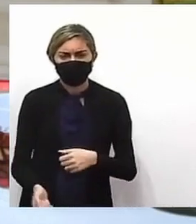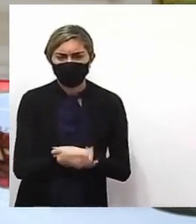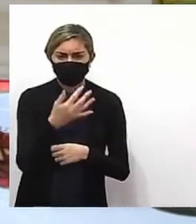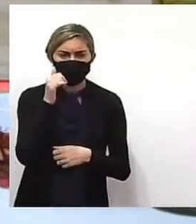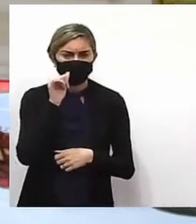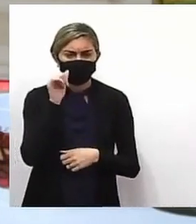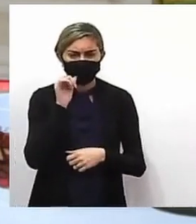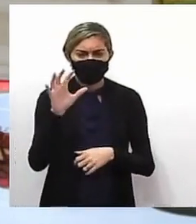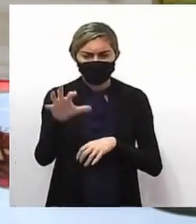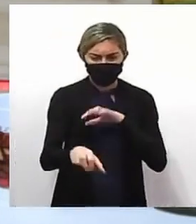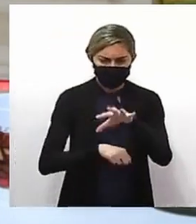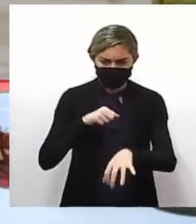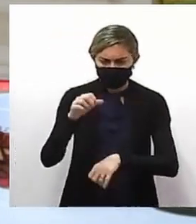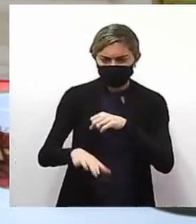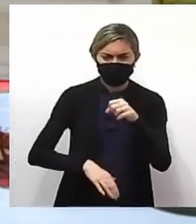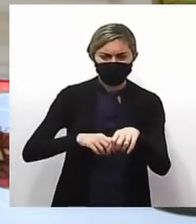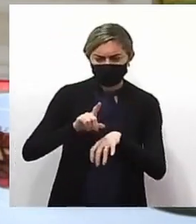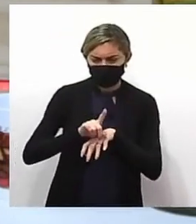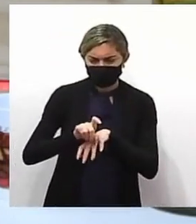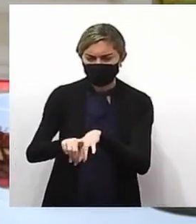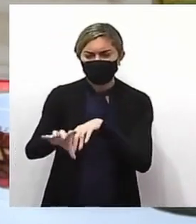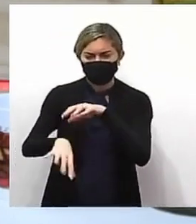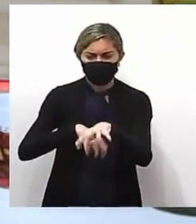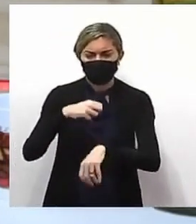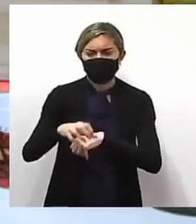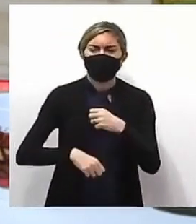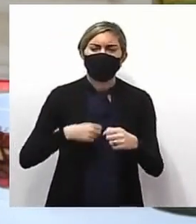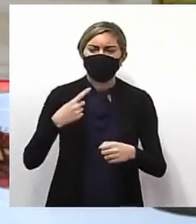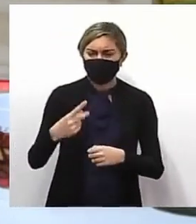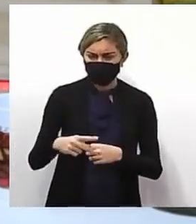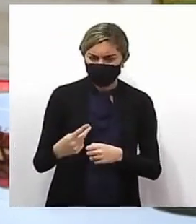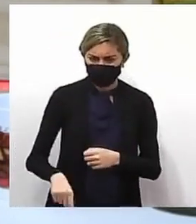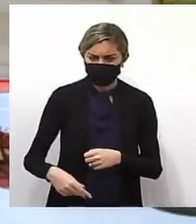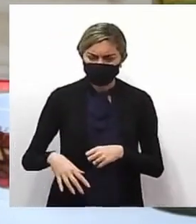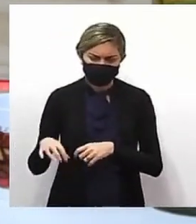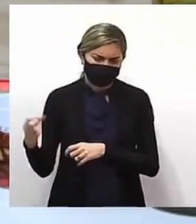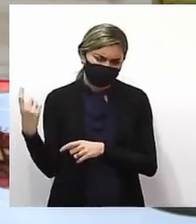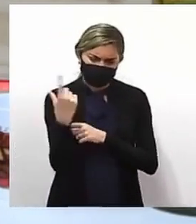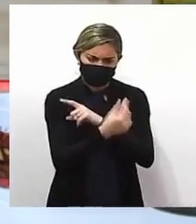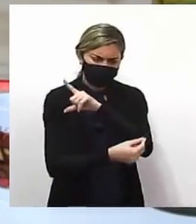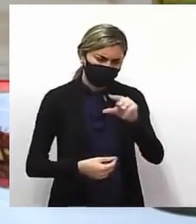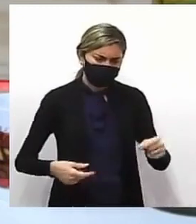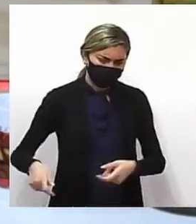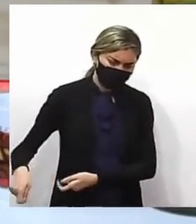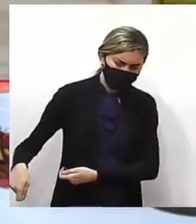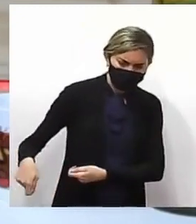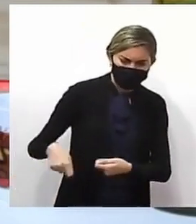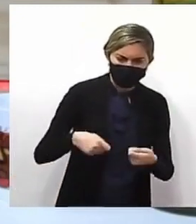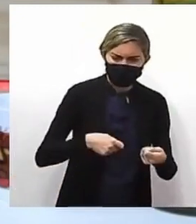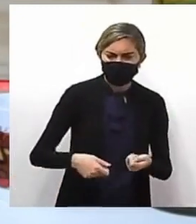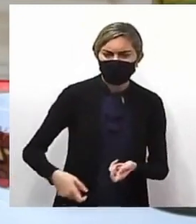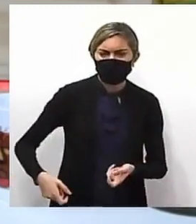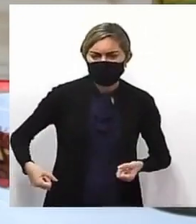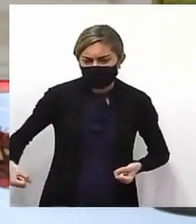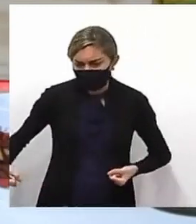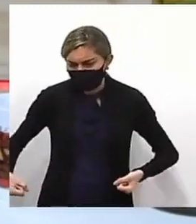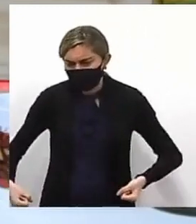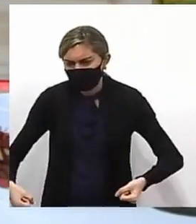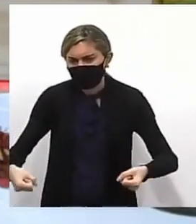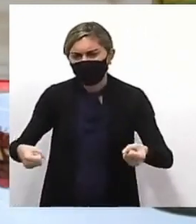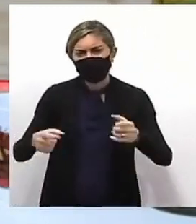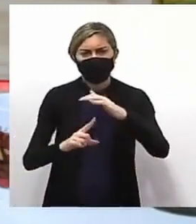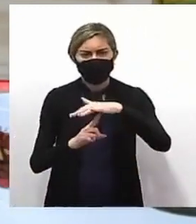mulheres catam o camarão, né, quando acontece a despescagem, e elas saem da ilha carregando o carro de mão para ir para as